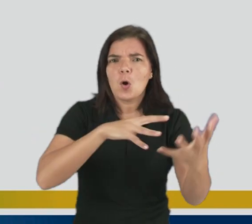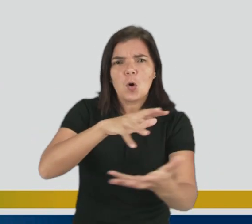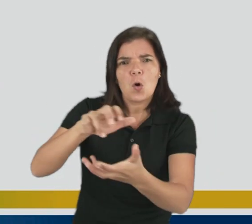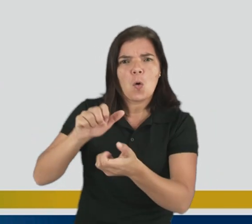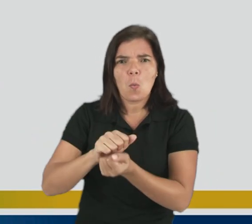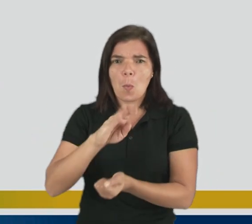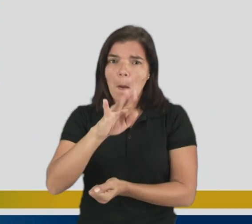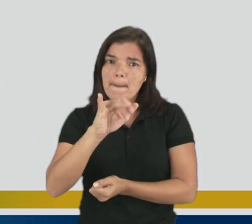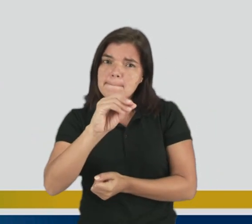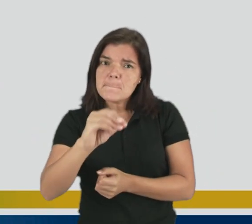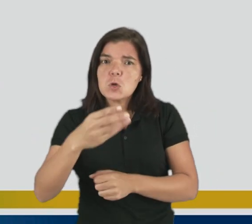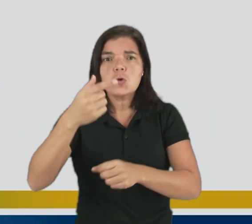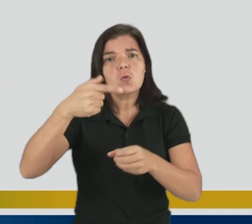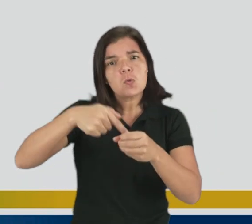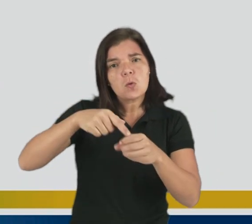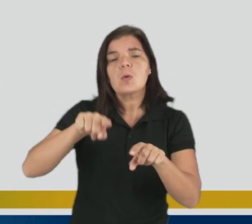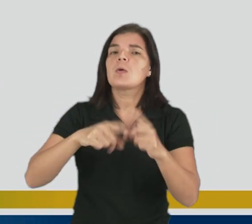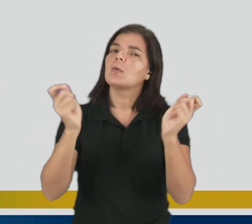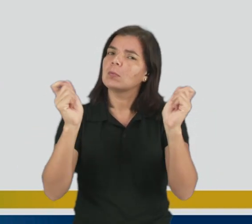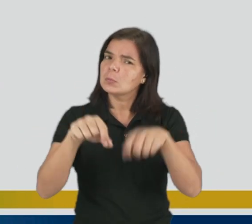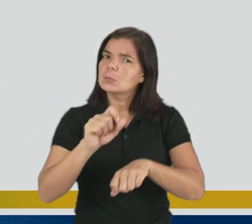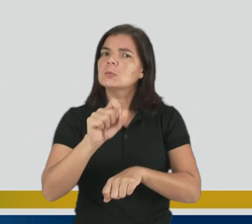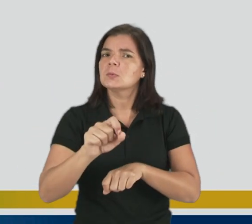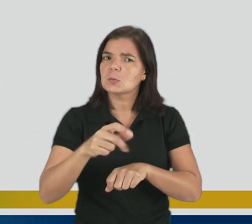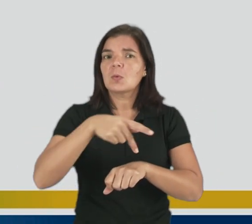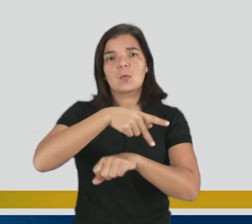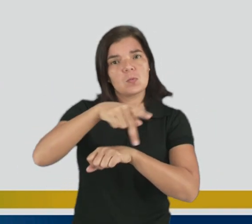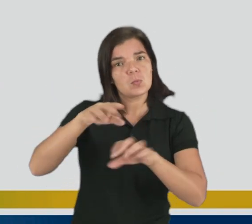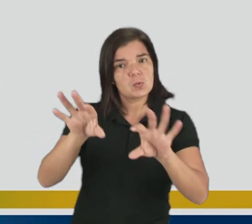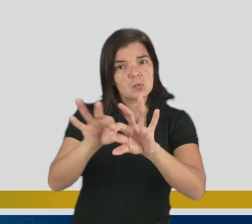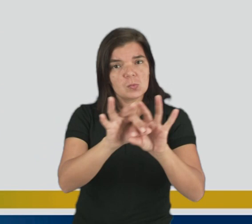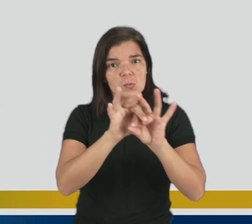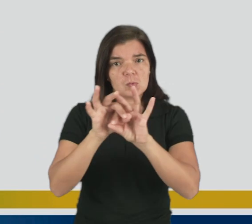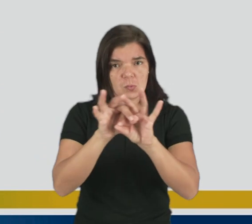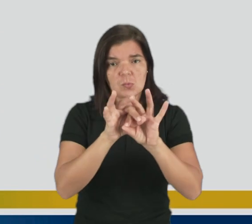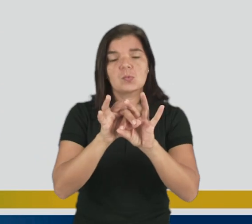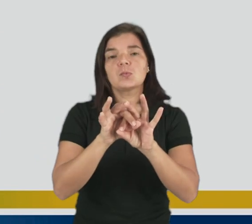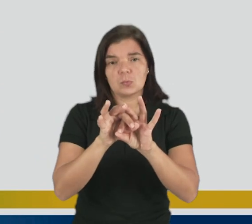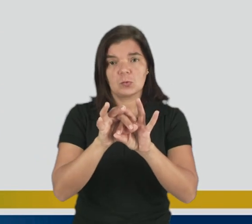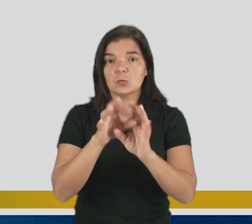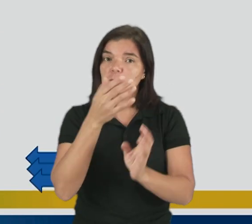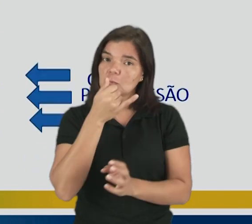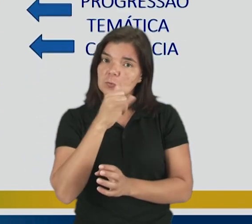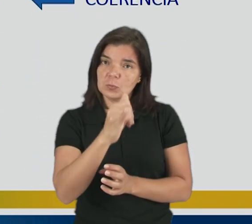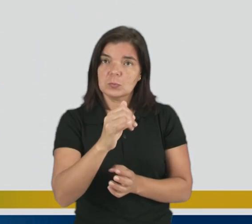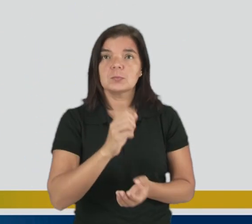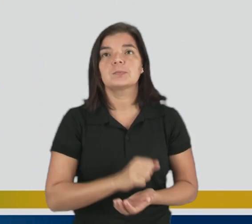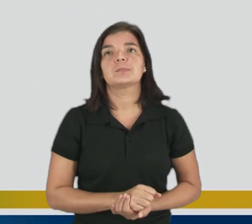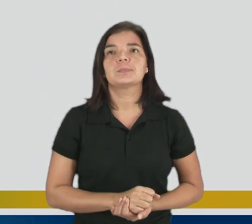do biocombustível? Possivelmente, o país conciliaria ambas as formas de energia.